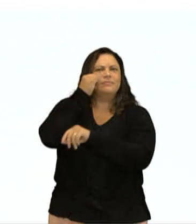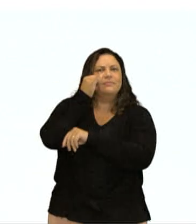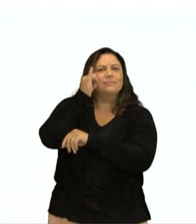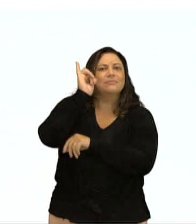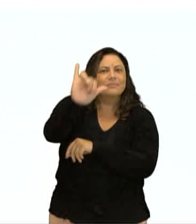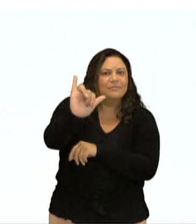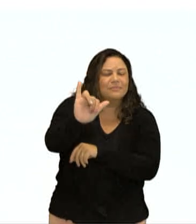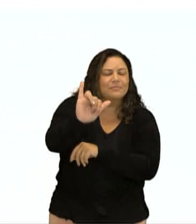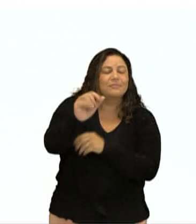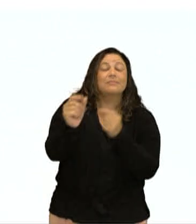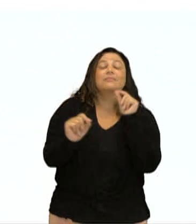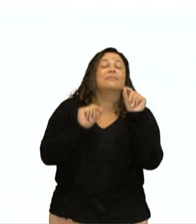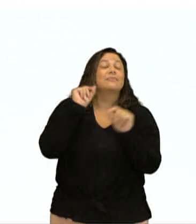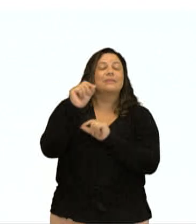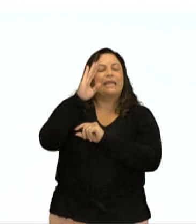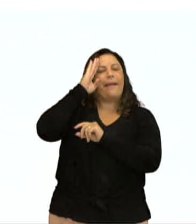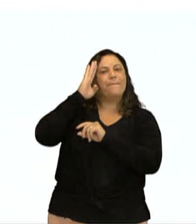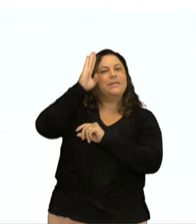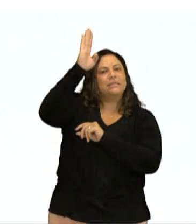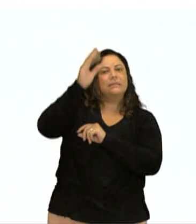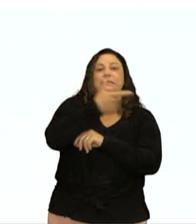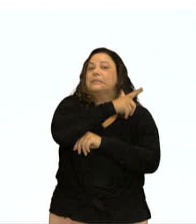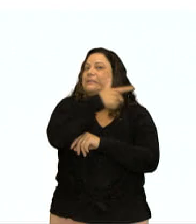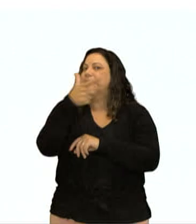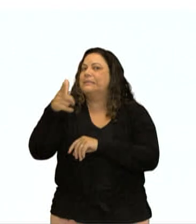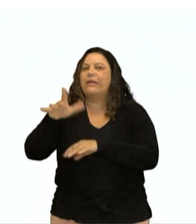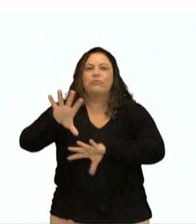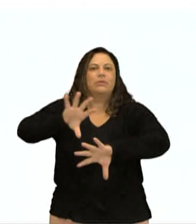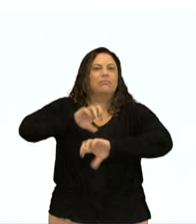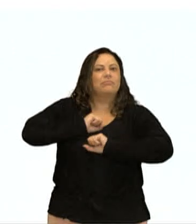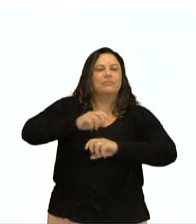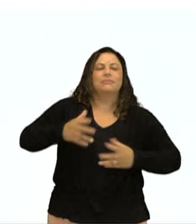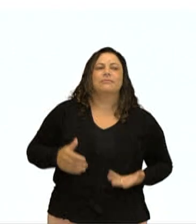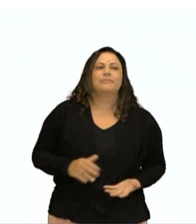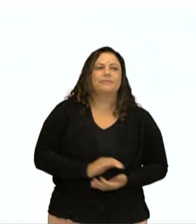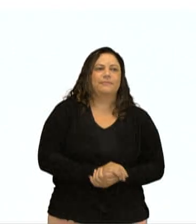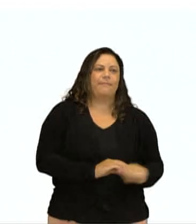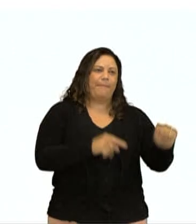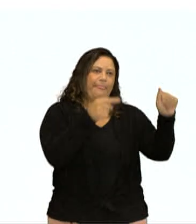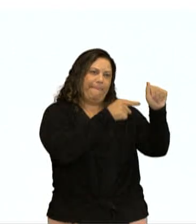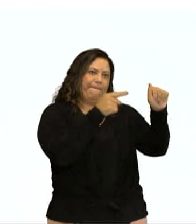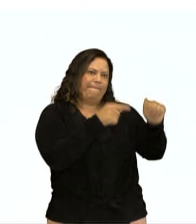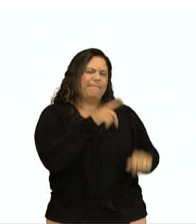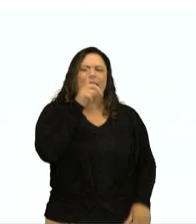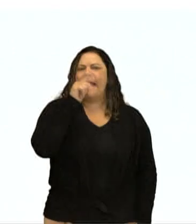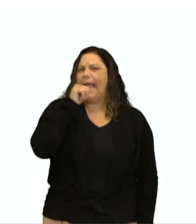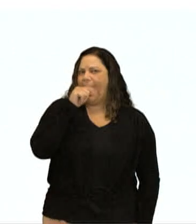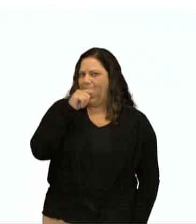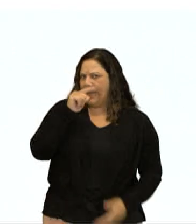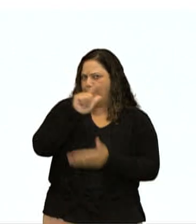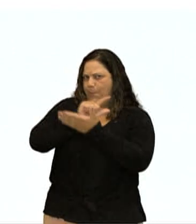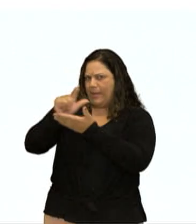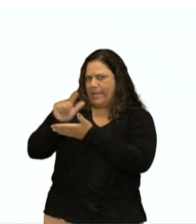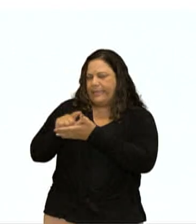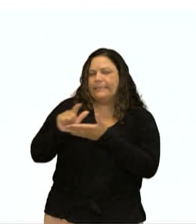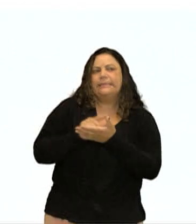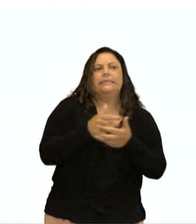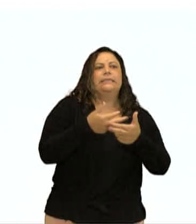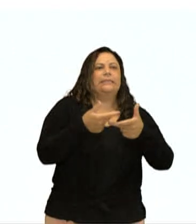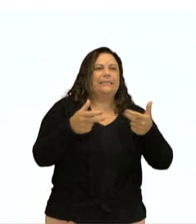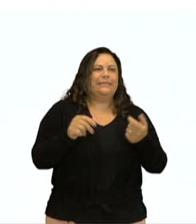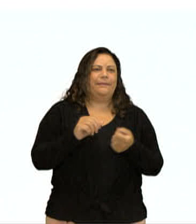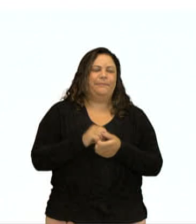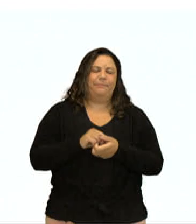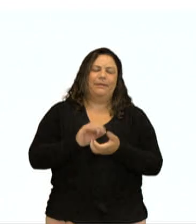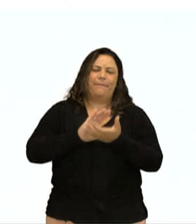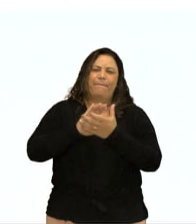prevenção, prevenir, não ter esta infecção? Alternativa A, beber água fervida ou filtrada e lavar